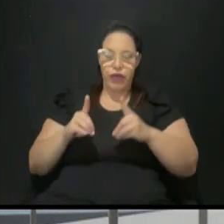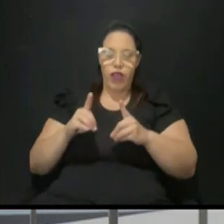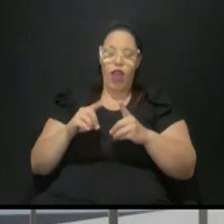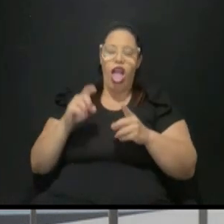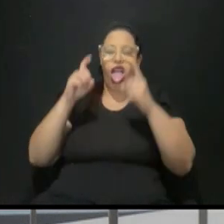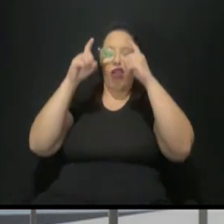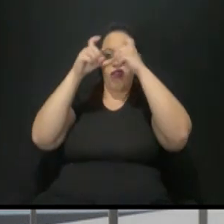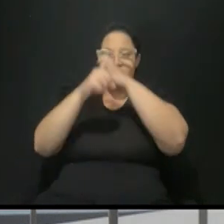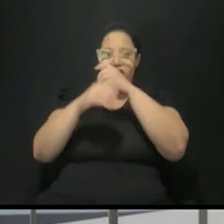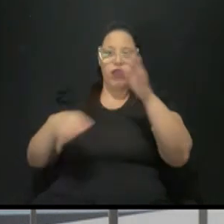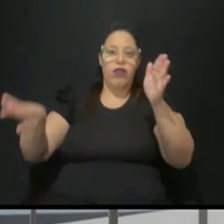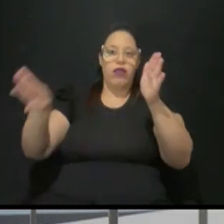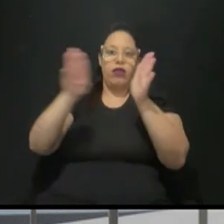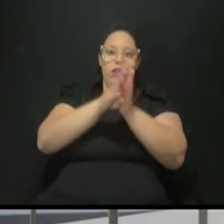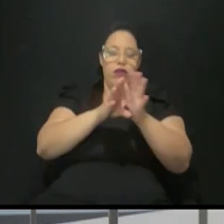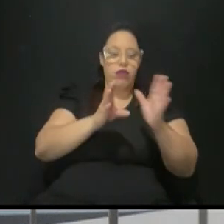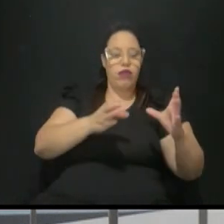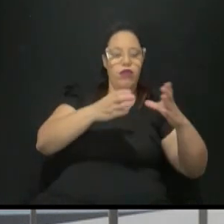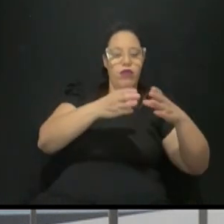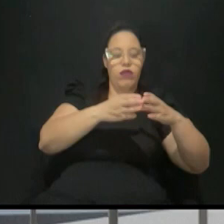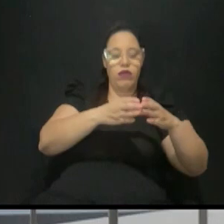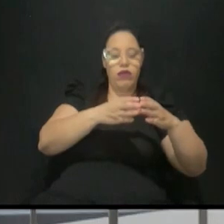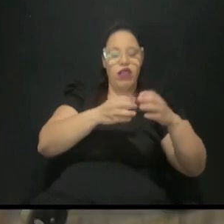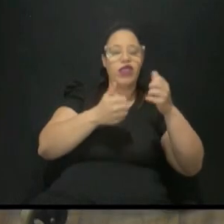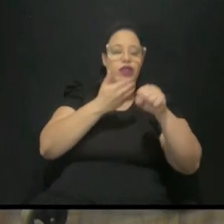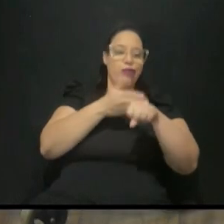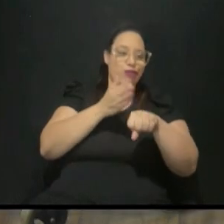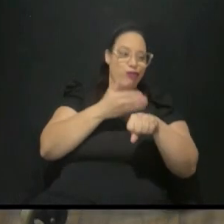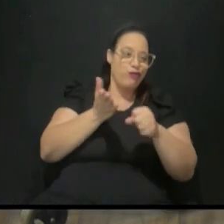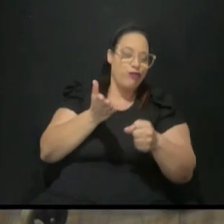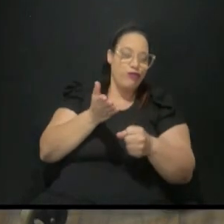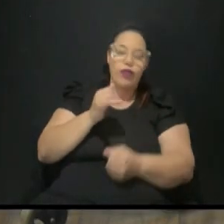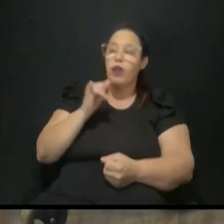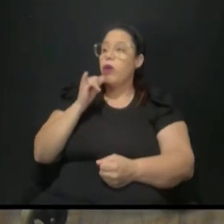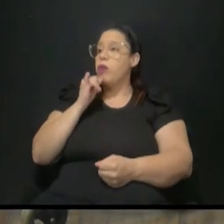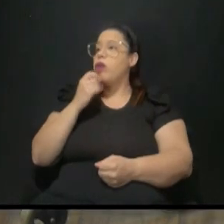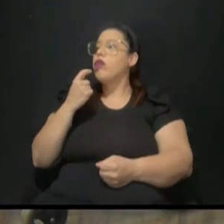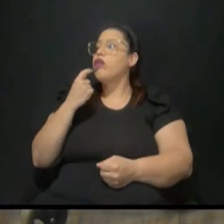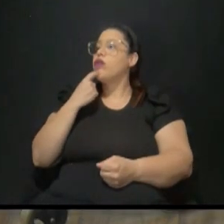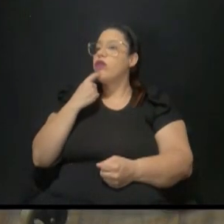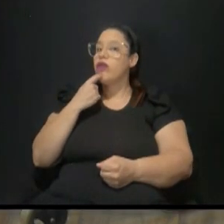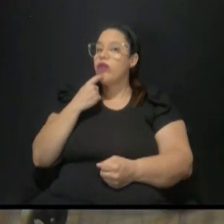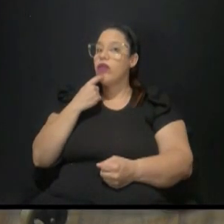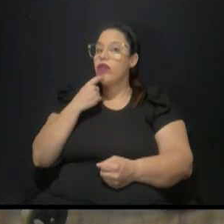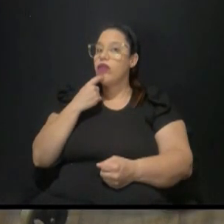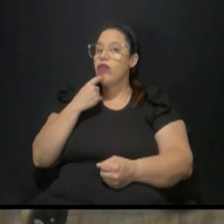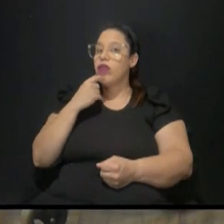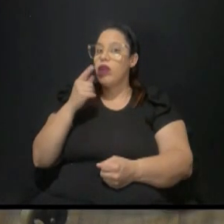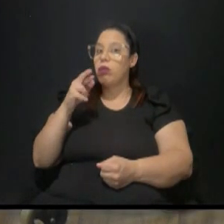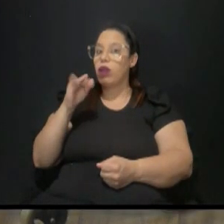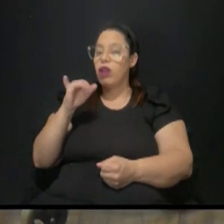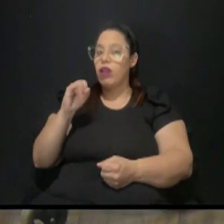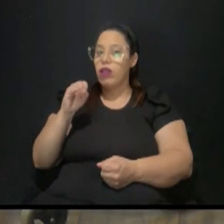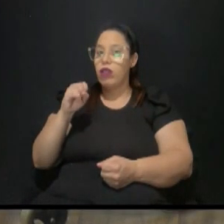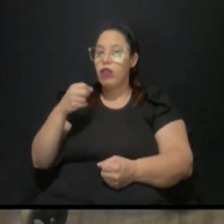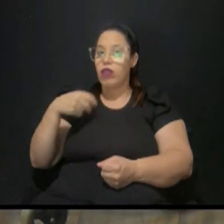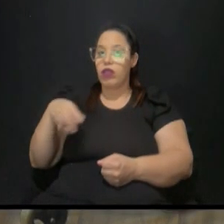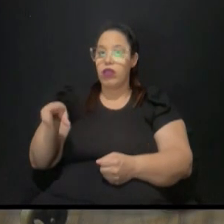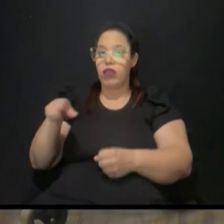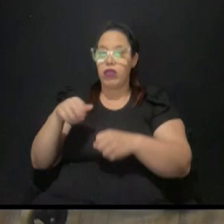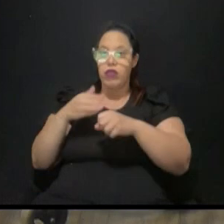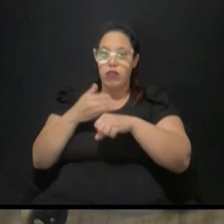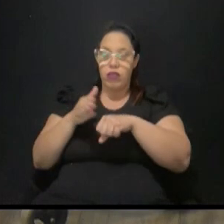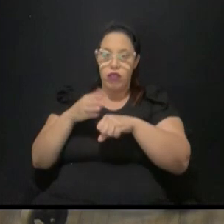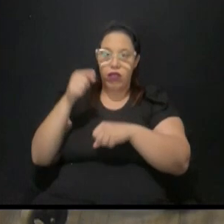no local onde a gente vai treinar, né? Por exemplo, em Campinas tem o Pai Serviço. Então, o Pai Serviço leva o atleta? Leva. Aqui em Campinas, a